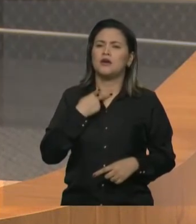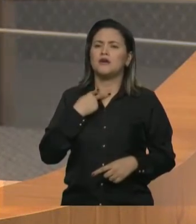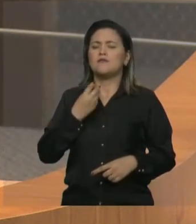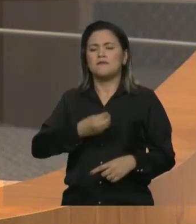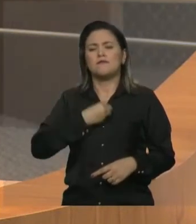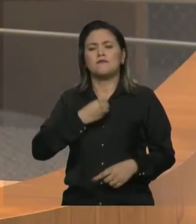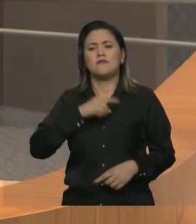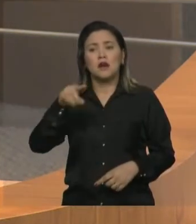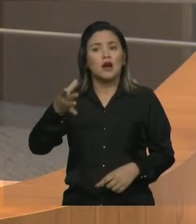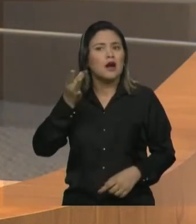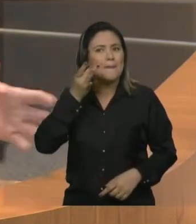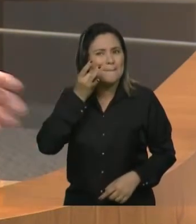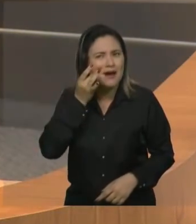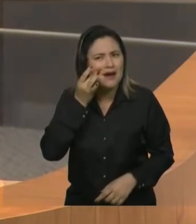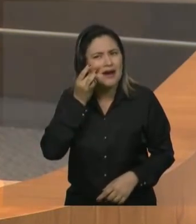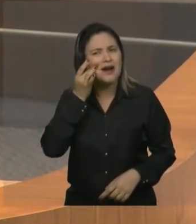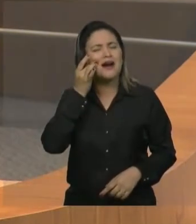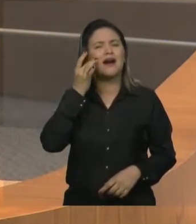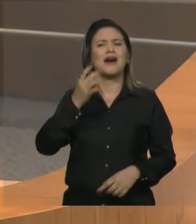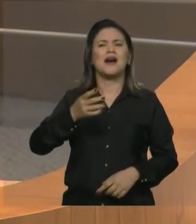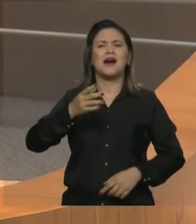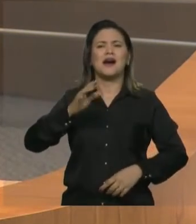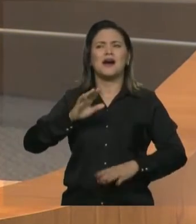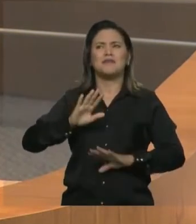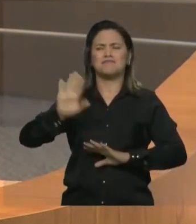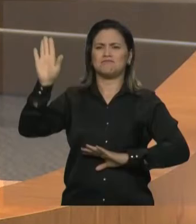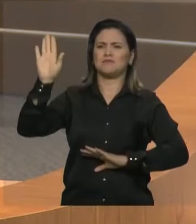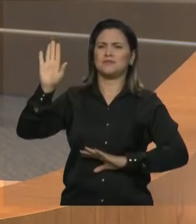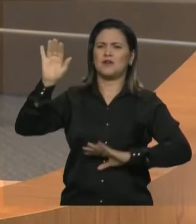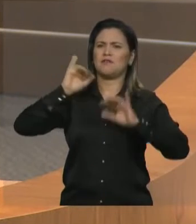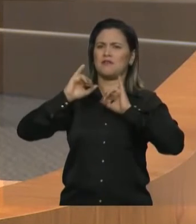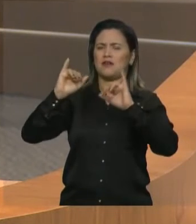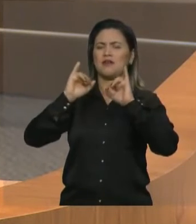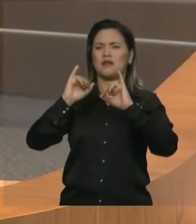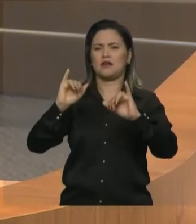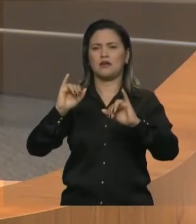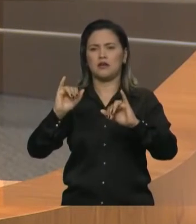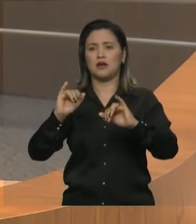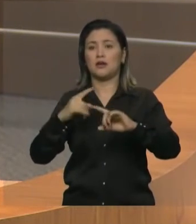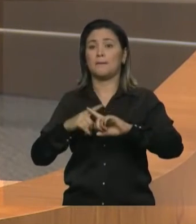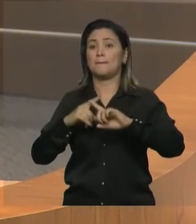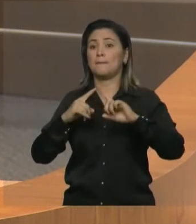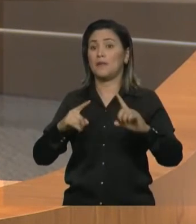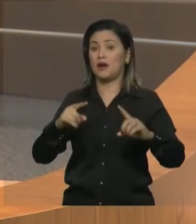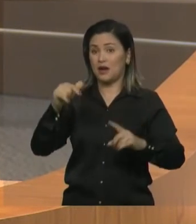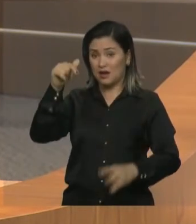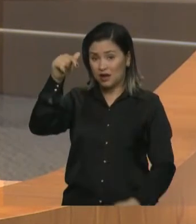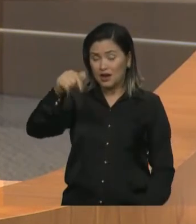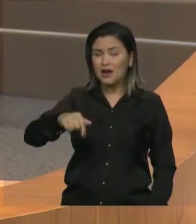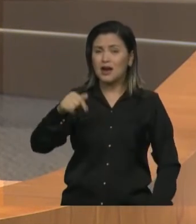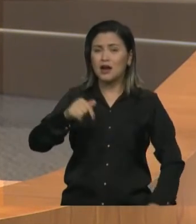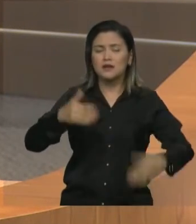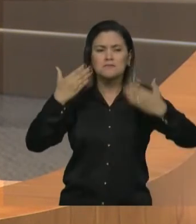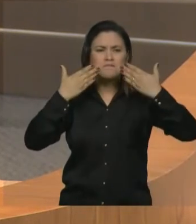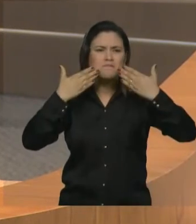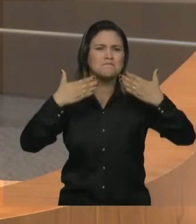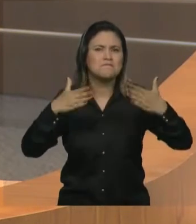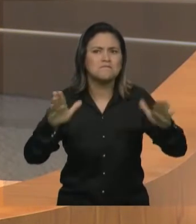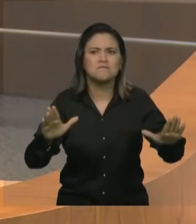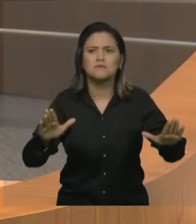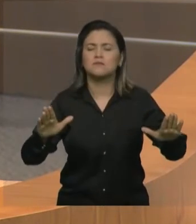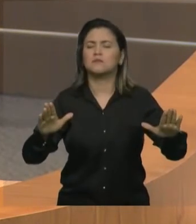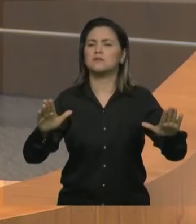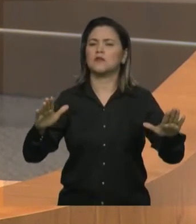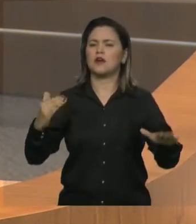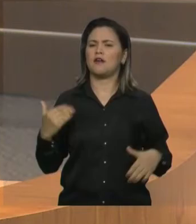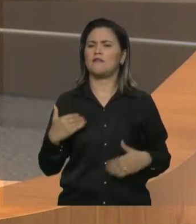mais fácil daqui forma velada dentro de uma cápsula ou dentro de um encontro mais fácil de público há tantos quanto possa